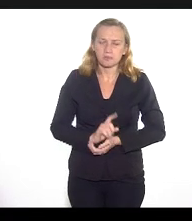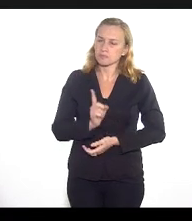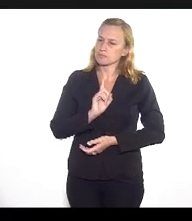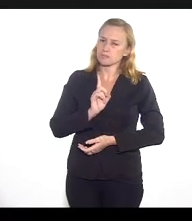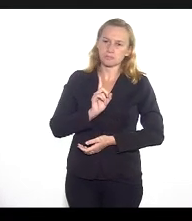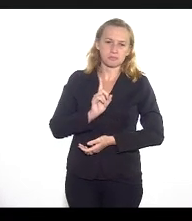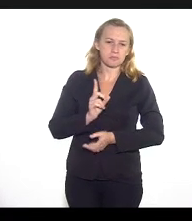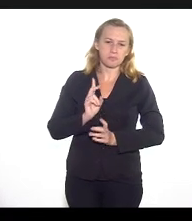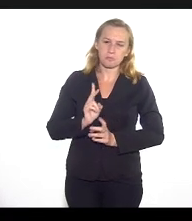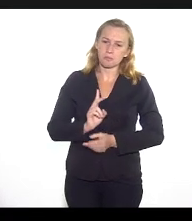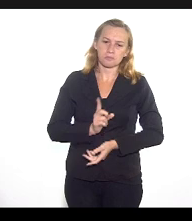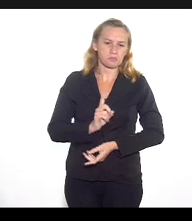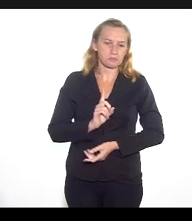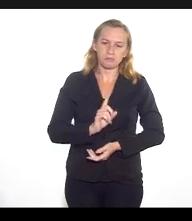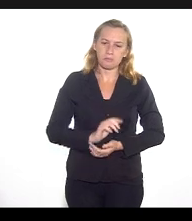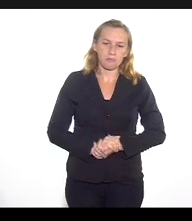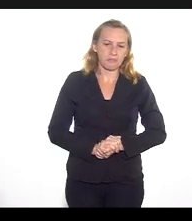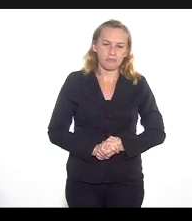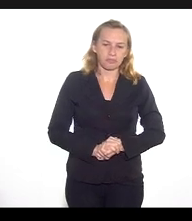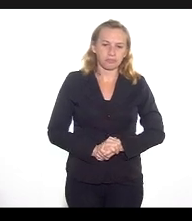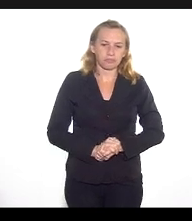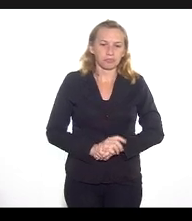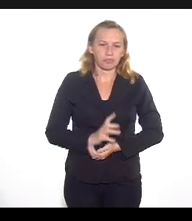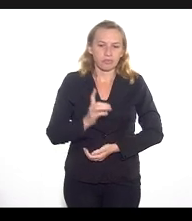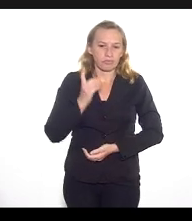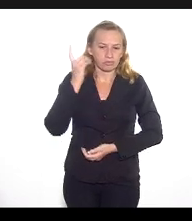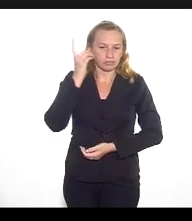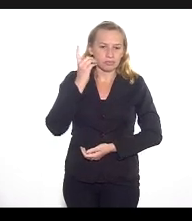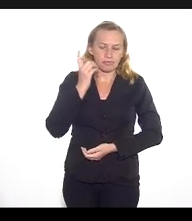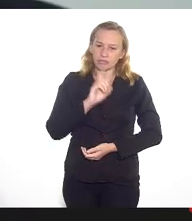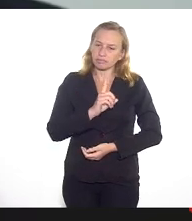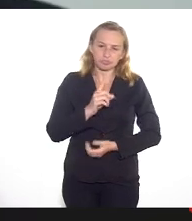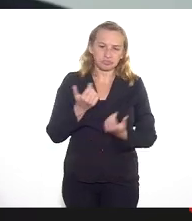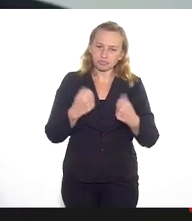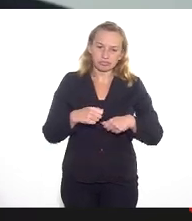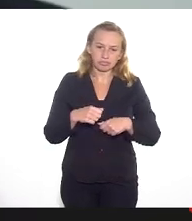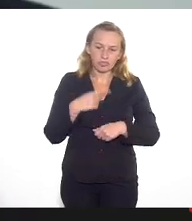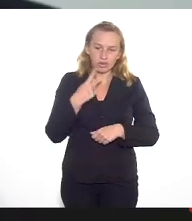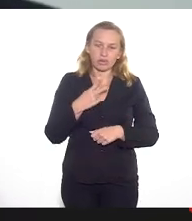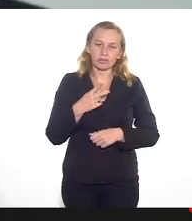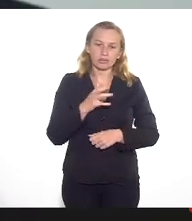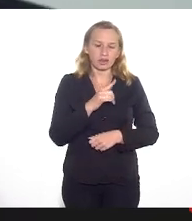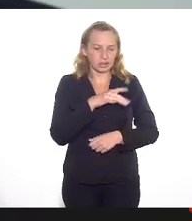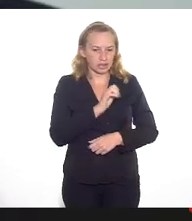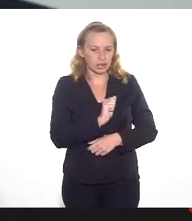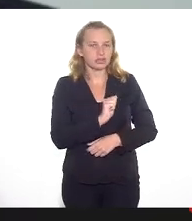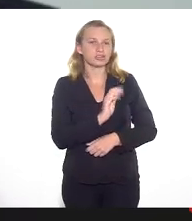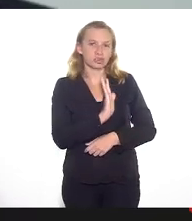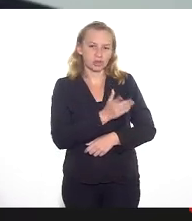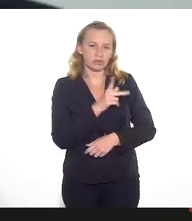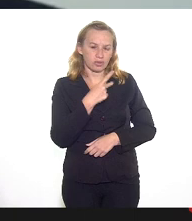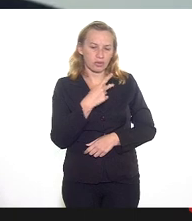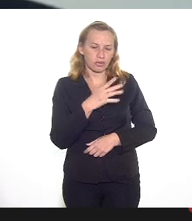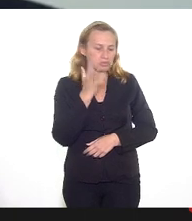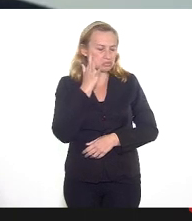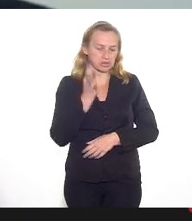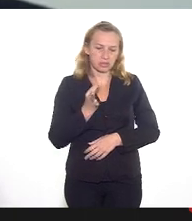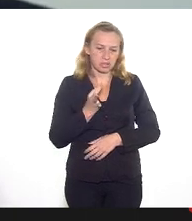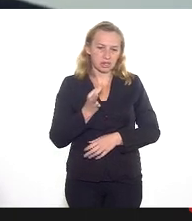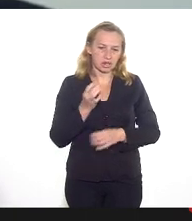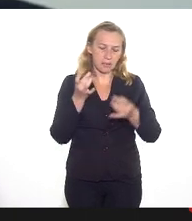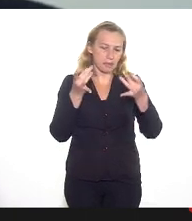Não, sem complementações, deputado. Acho que o Gadelha também não saberia entrar